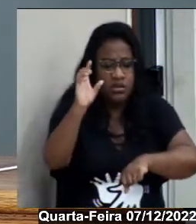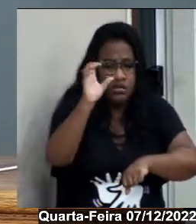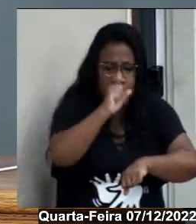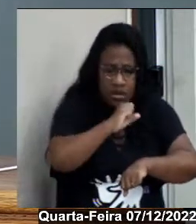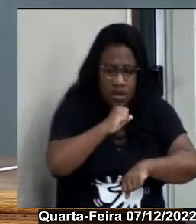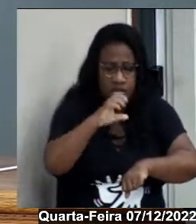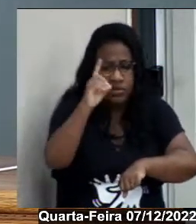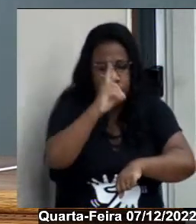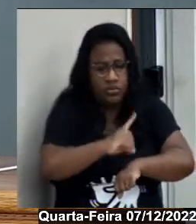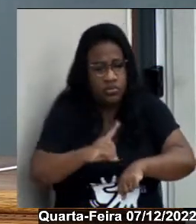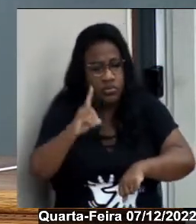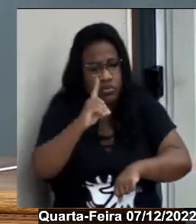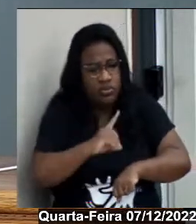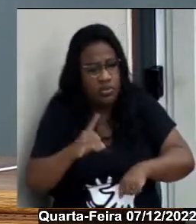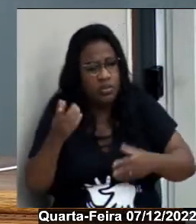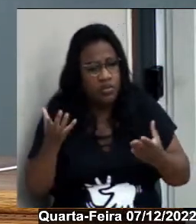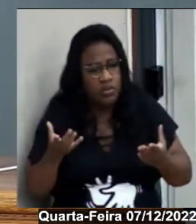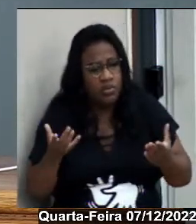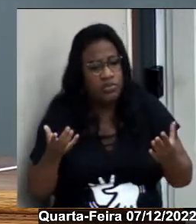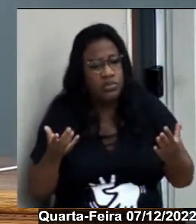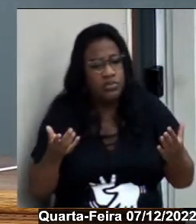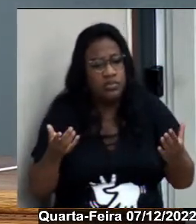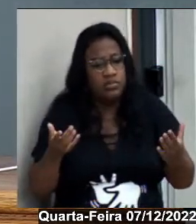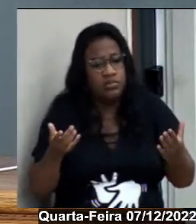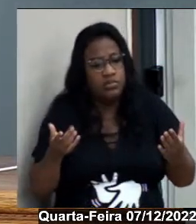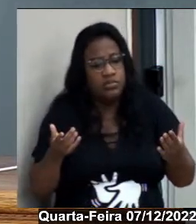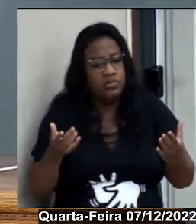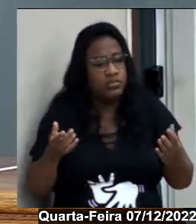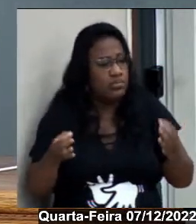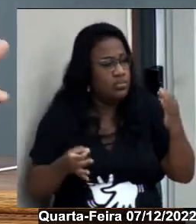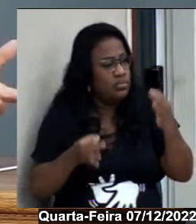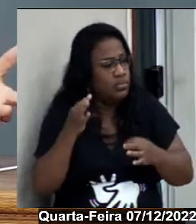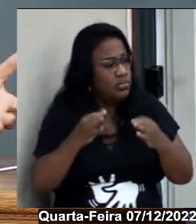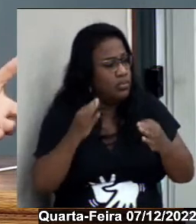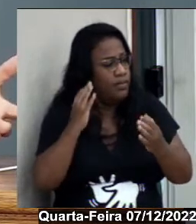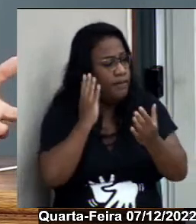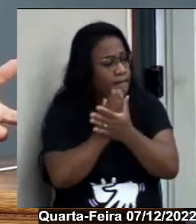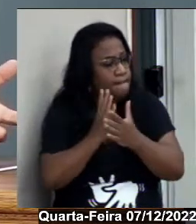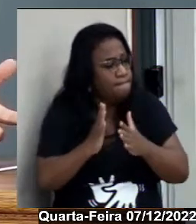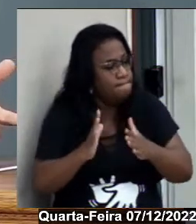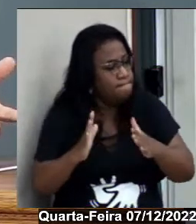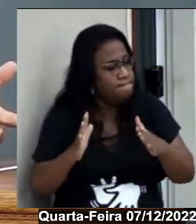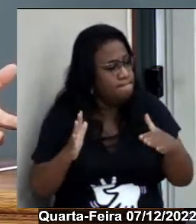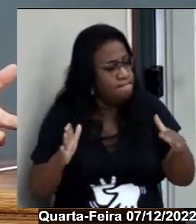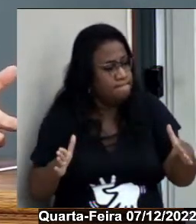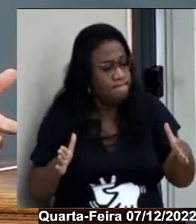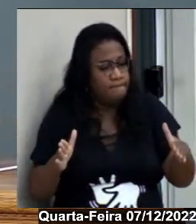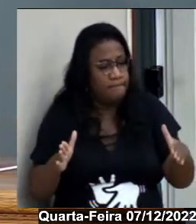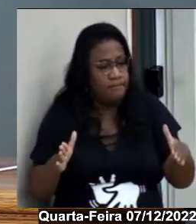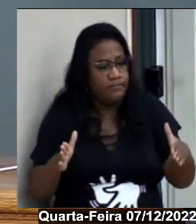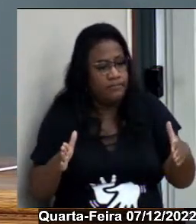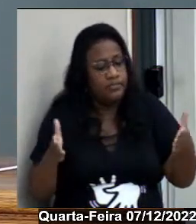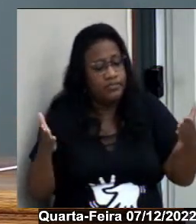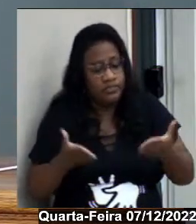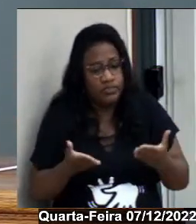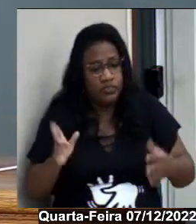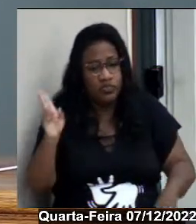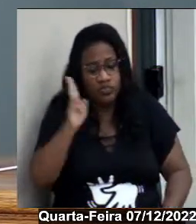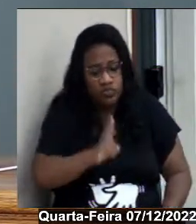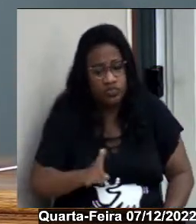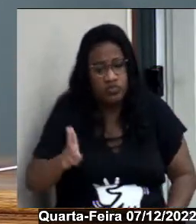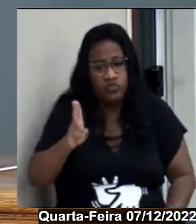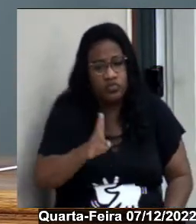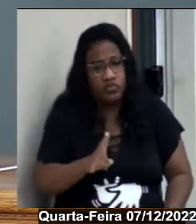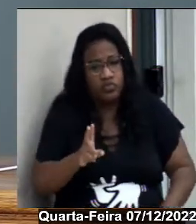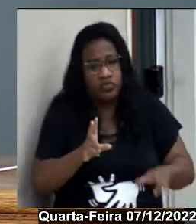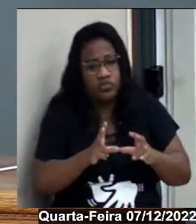feriado? Aí é justo receber a mesma coisa? Não é justo, gente. Vamos parar com isso. Vamos parar com isso. Agora ficar usando